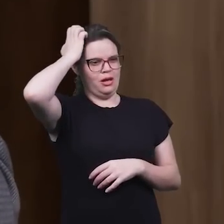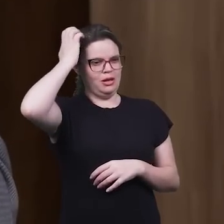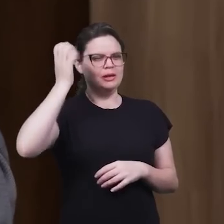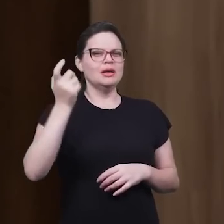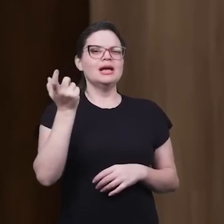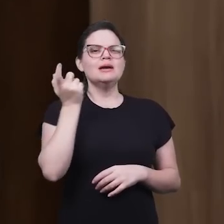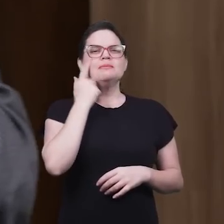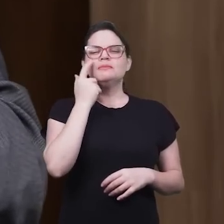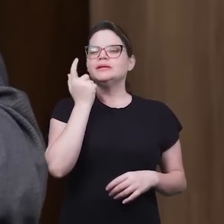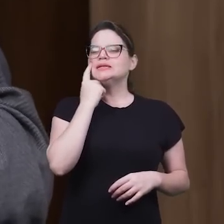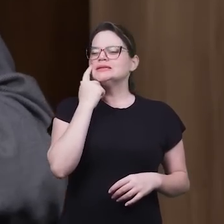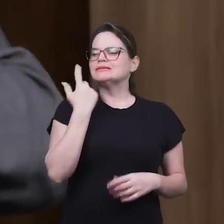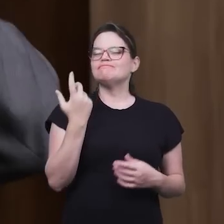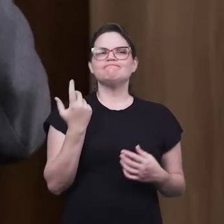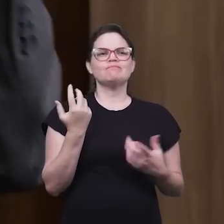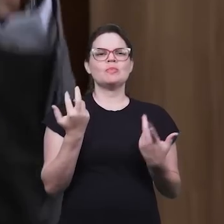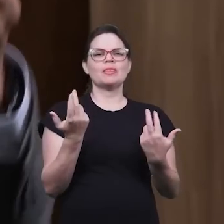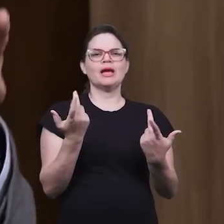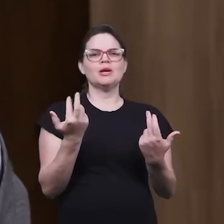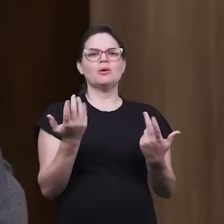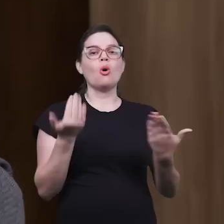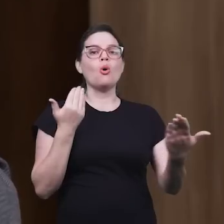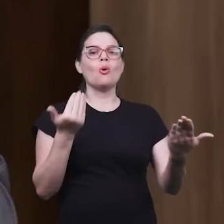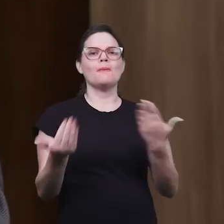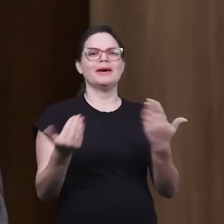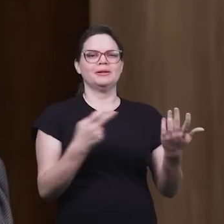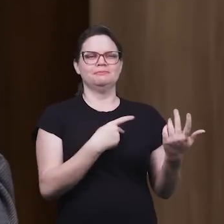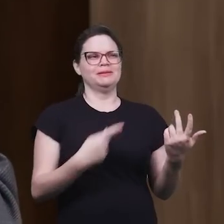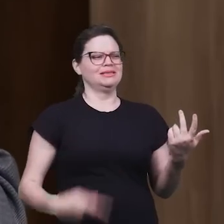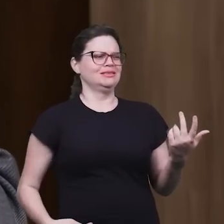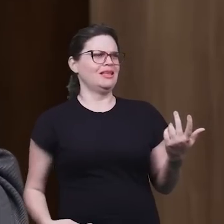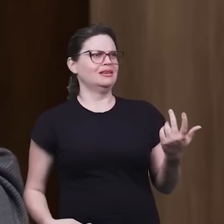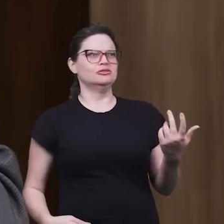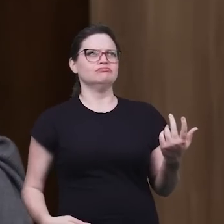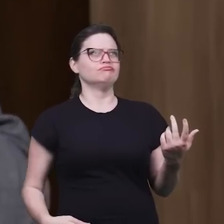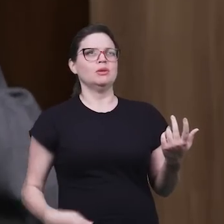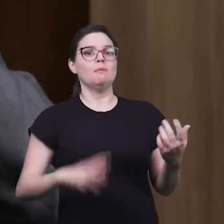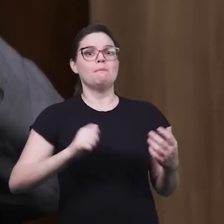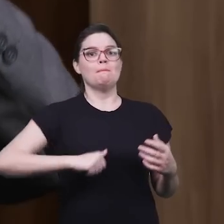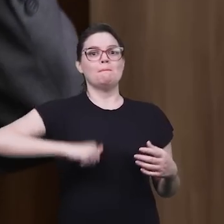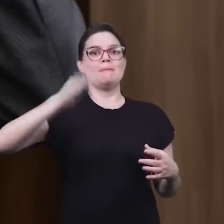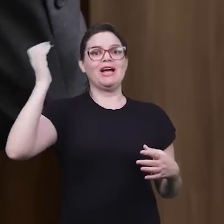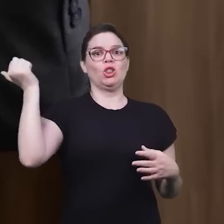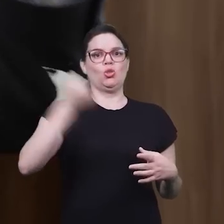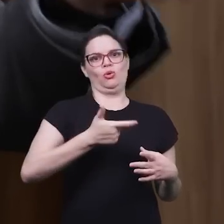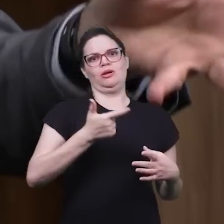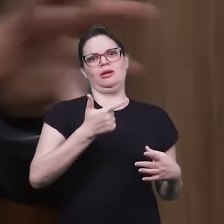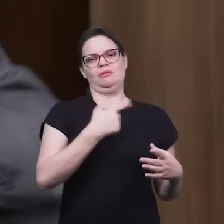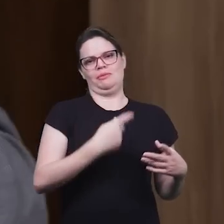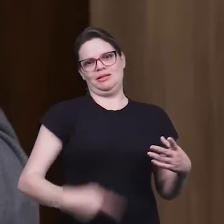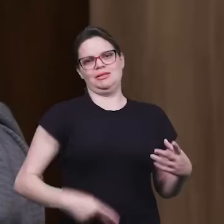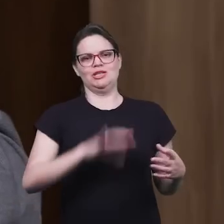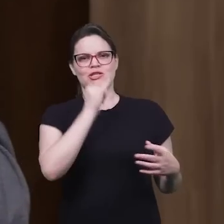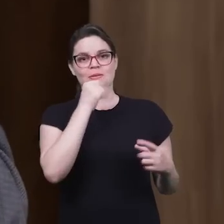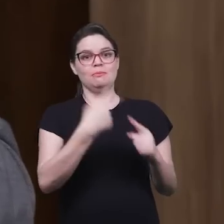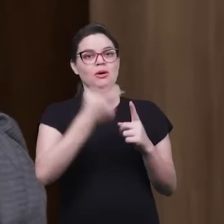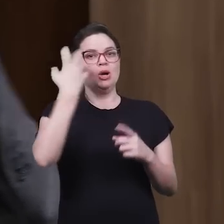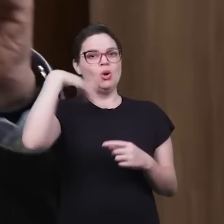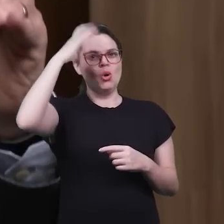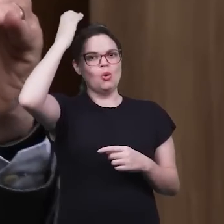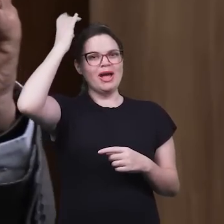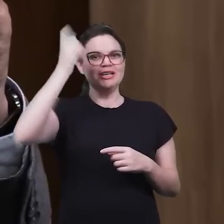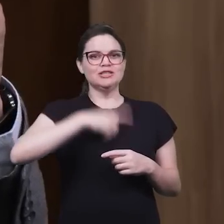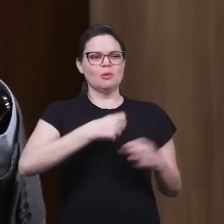de uma nação, hoje era alguém muito mais poderoso, porque o rei era juiz, ele era legislador, era um